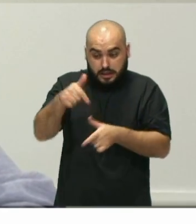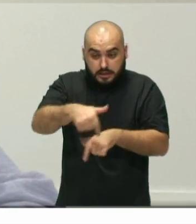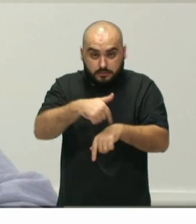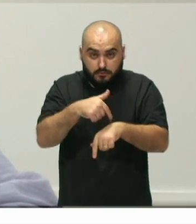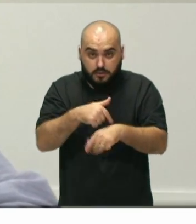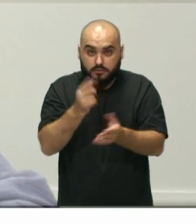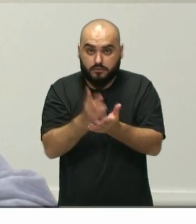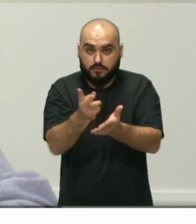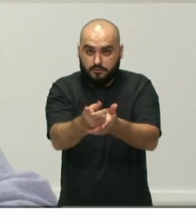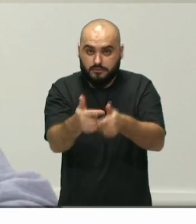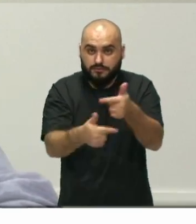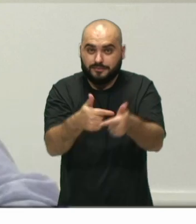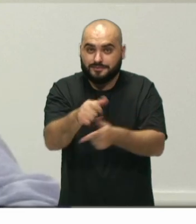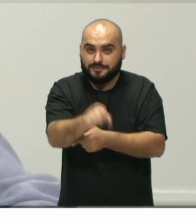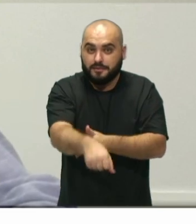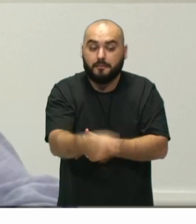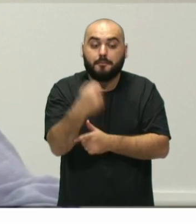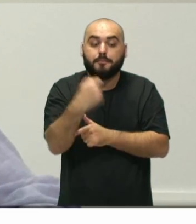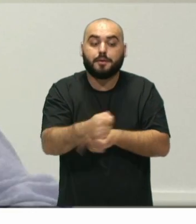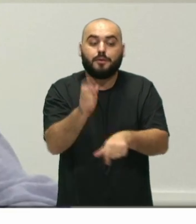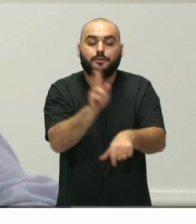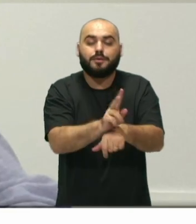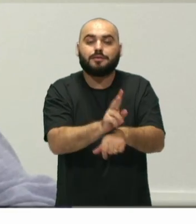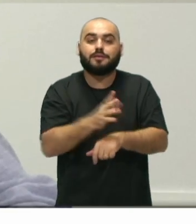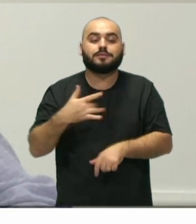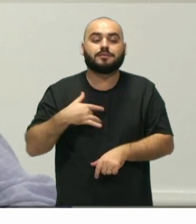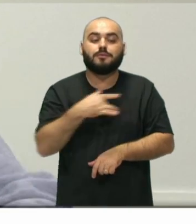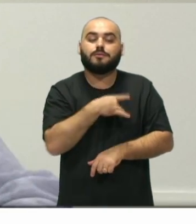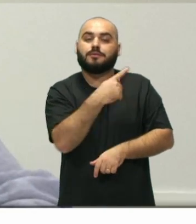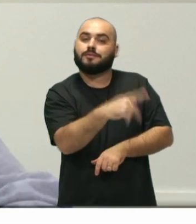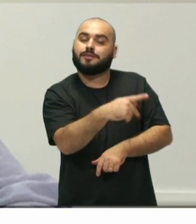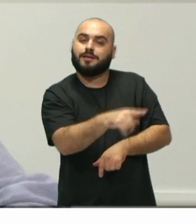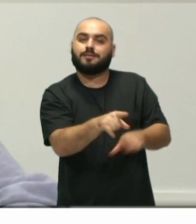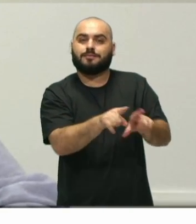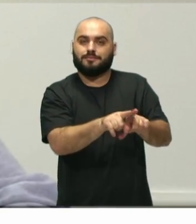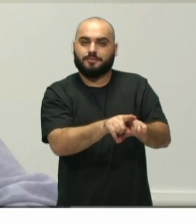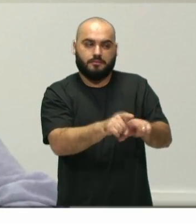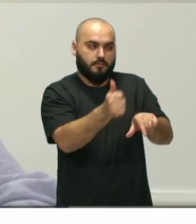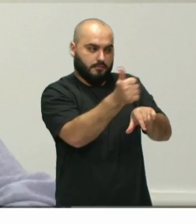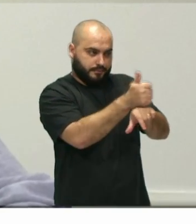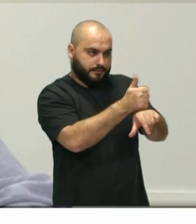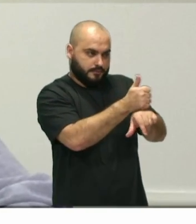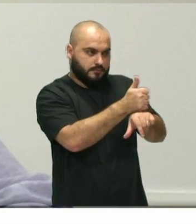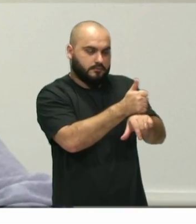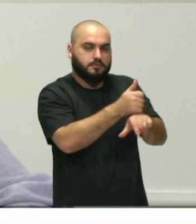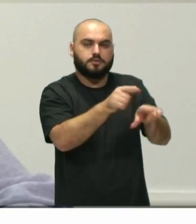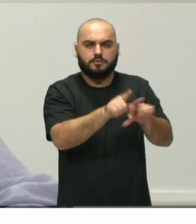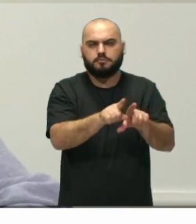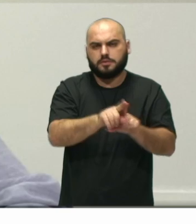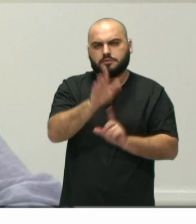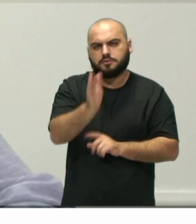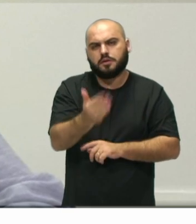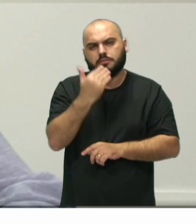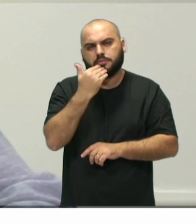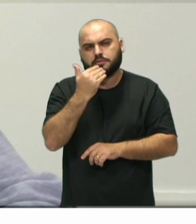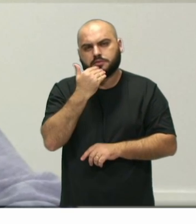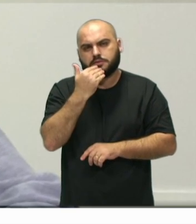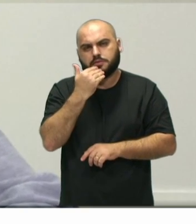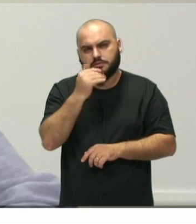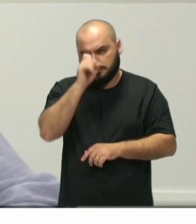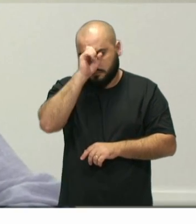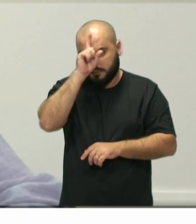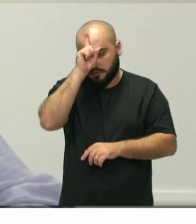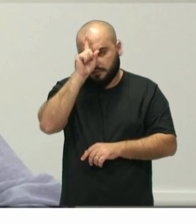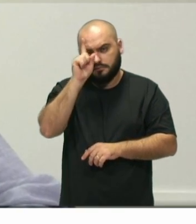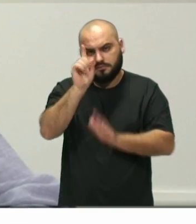serviço. Então, a gente também precisa cuidar da saúde desses acadêmicos e dos profissionais. Eu também pedi para que seja finalizado a questão do Hospital